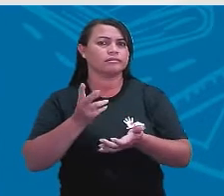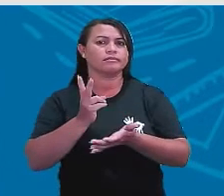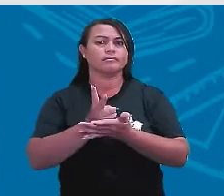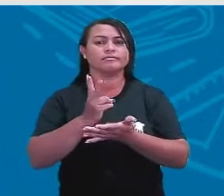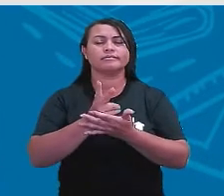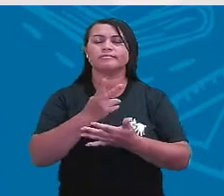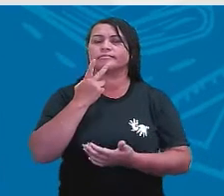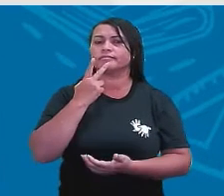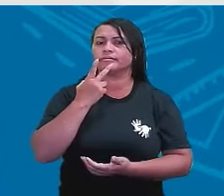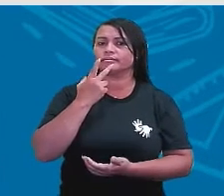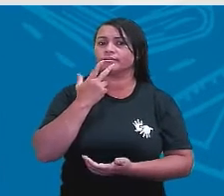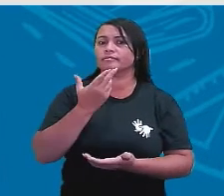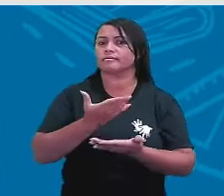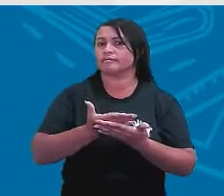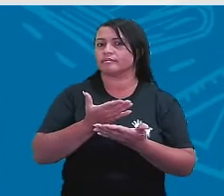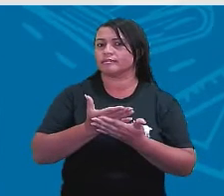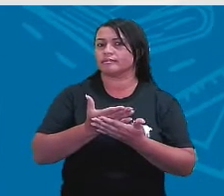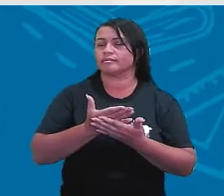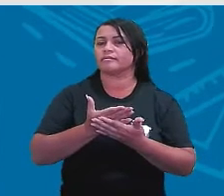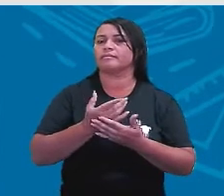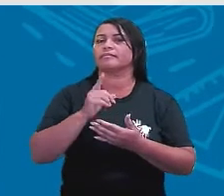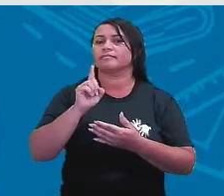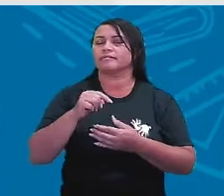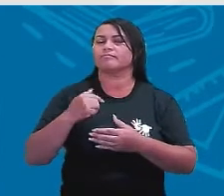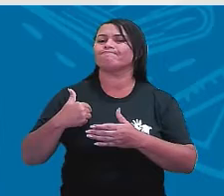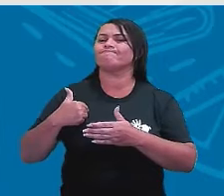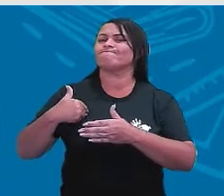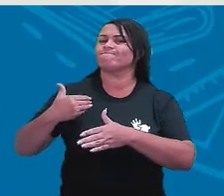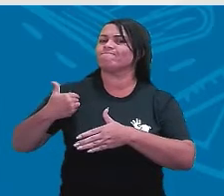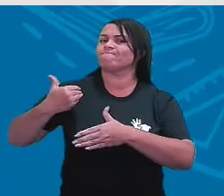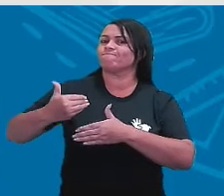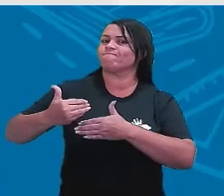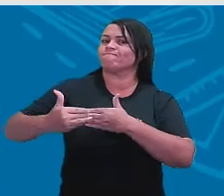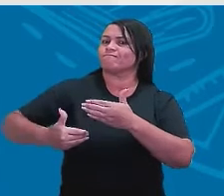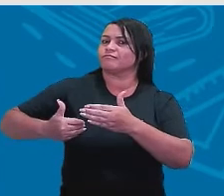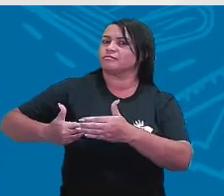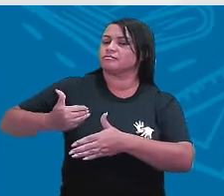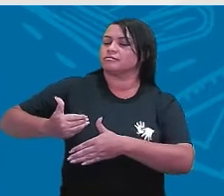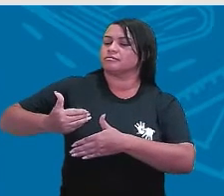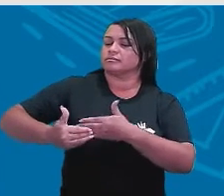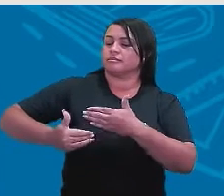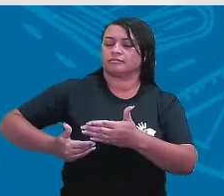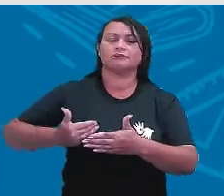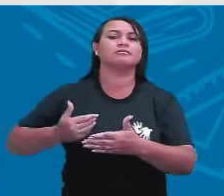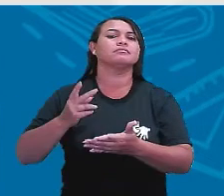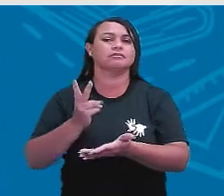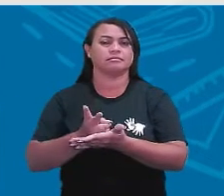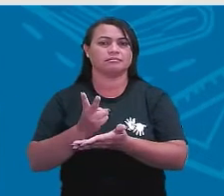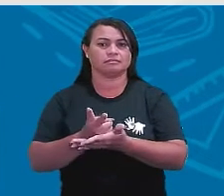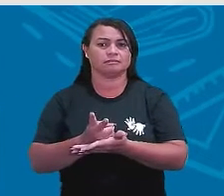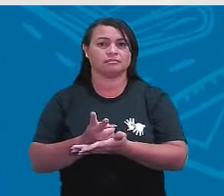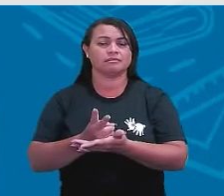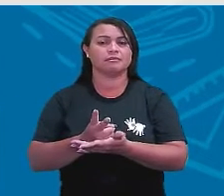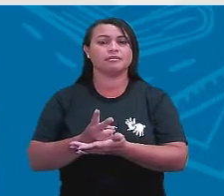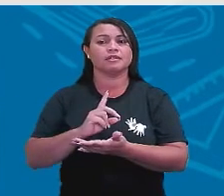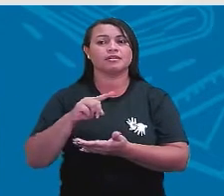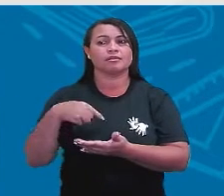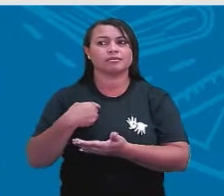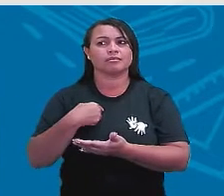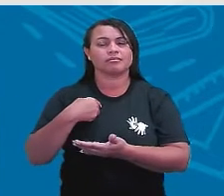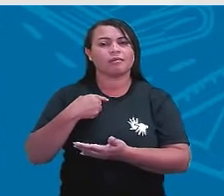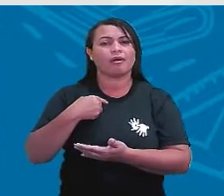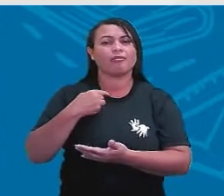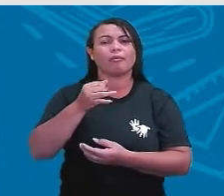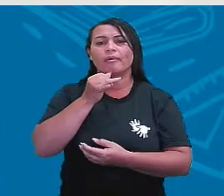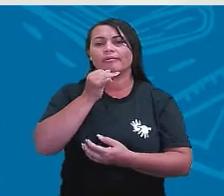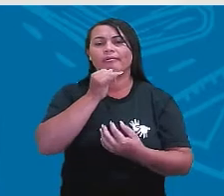gente, nossas aulas são uma sequência. Tudo que a gente viu até aqui nos ajuda a resolver as nossas próximas aulas.